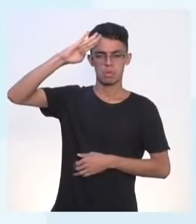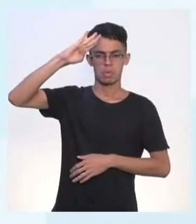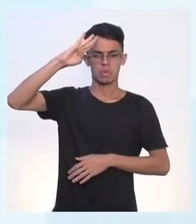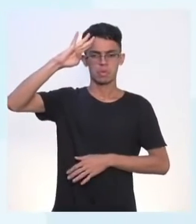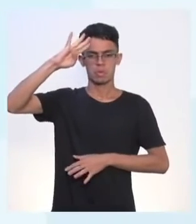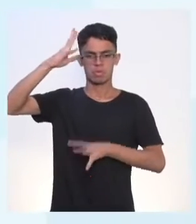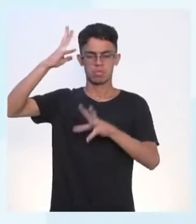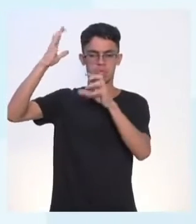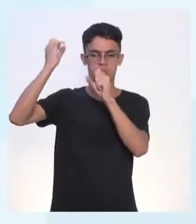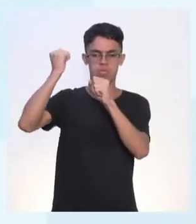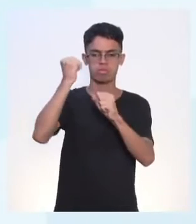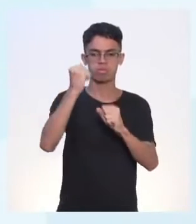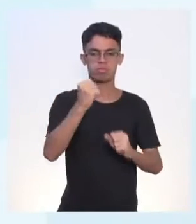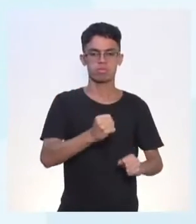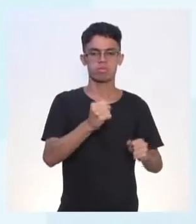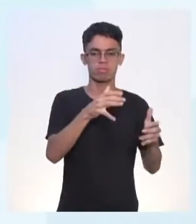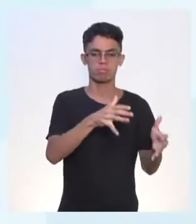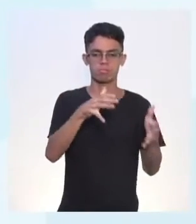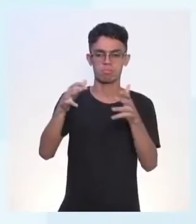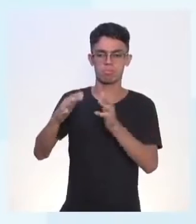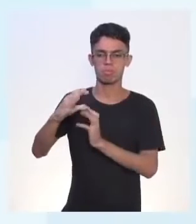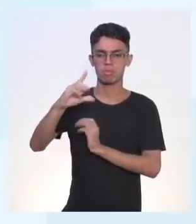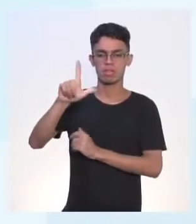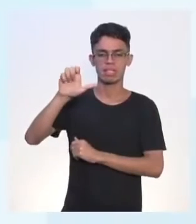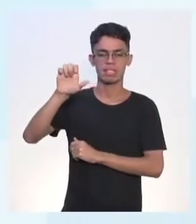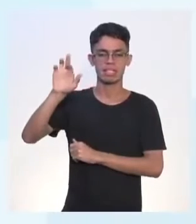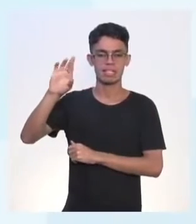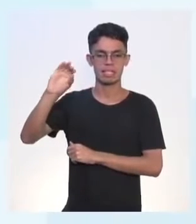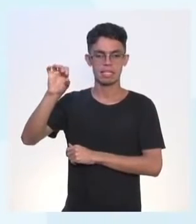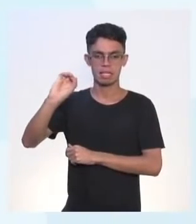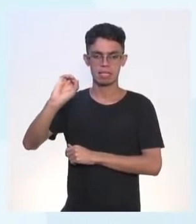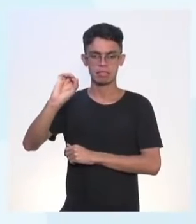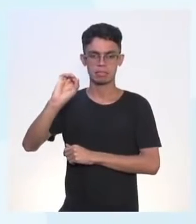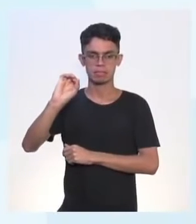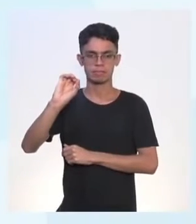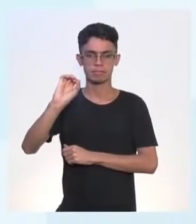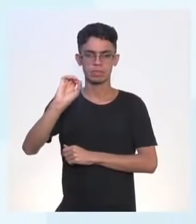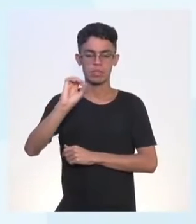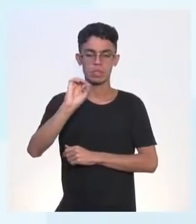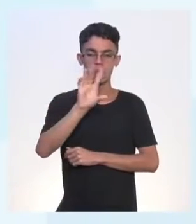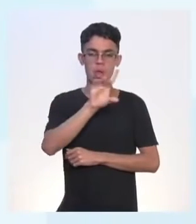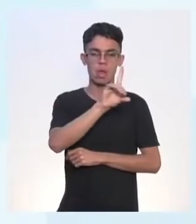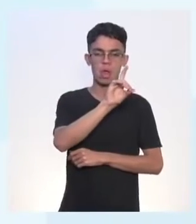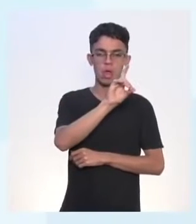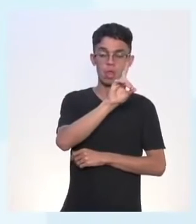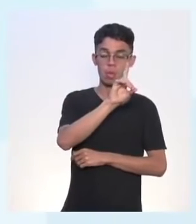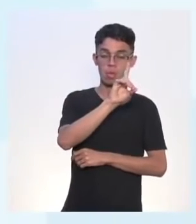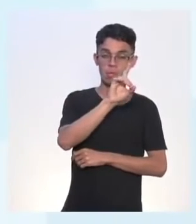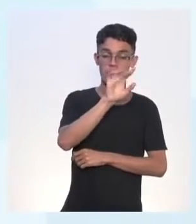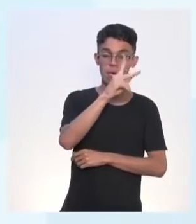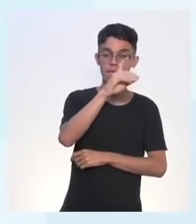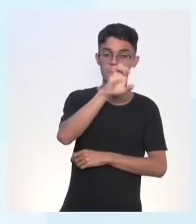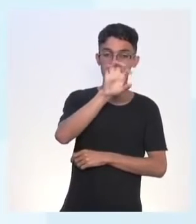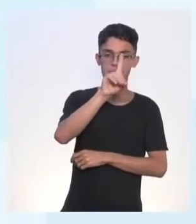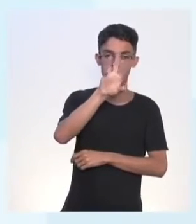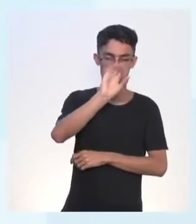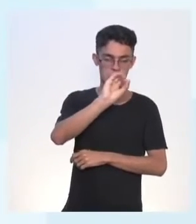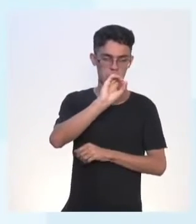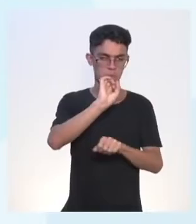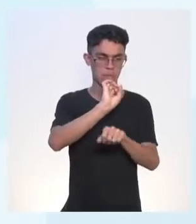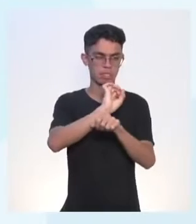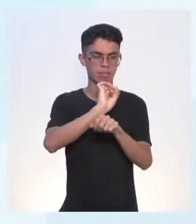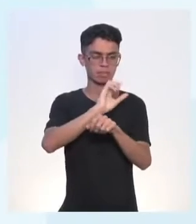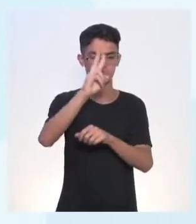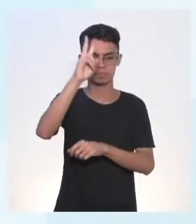republicanos e uma parte do clero se tornaram oposição a Dom Pedro II. Olha, vamos parar por aqui,